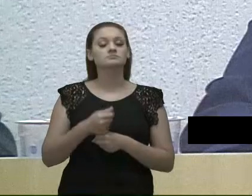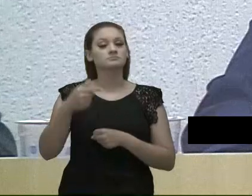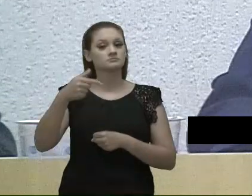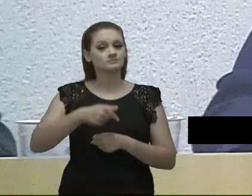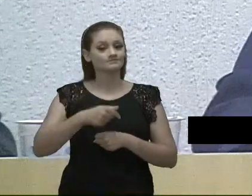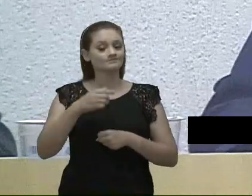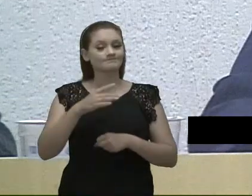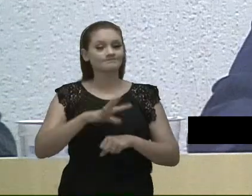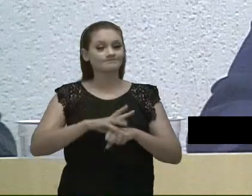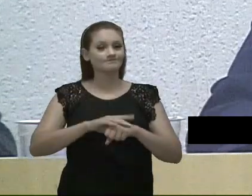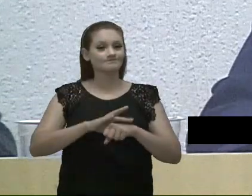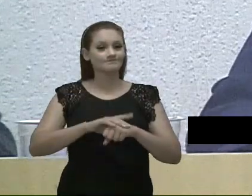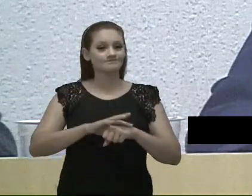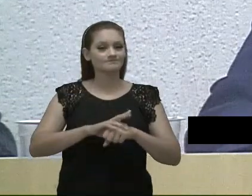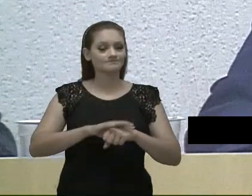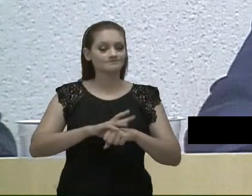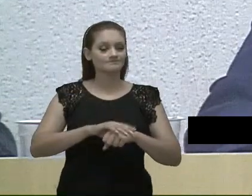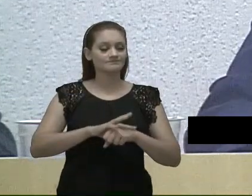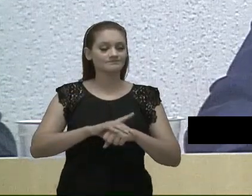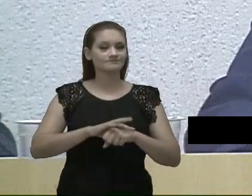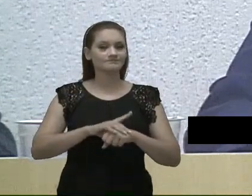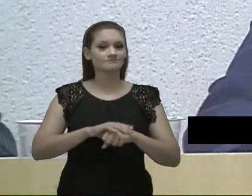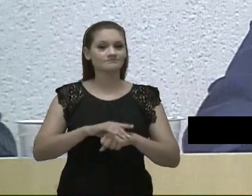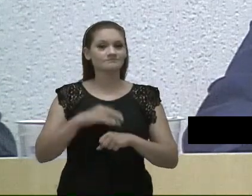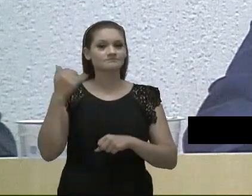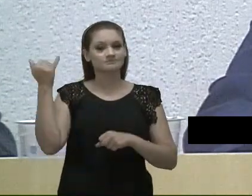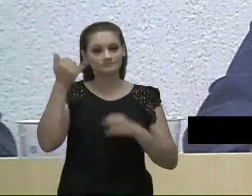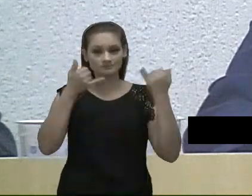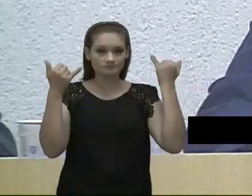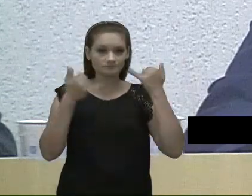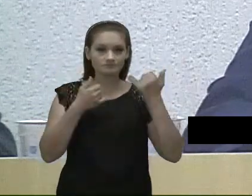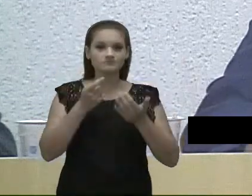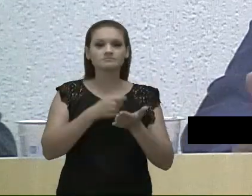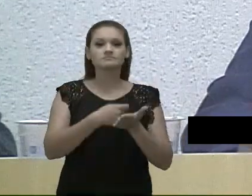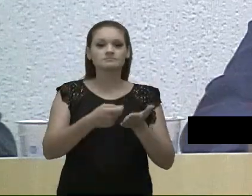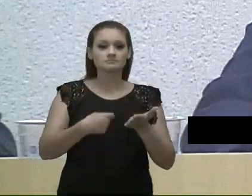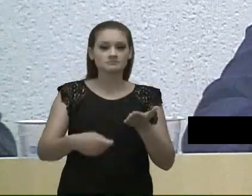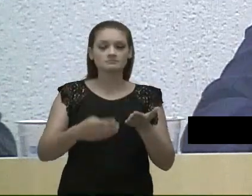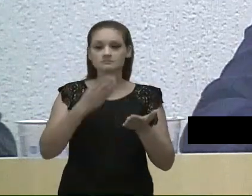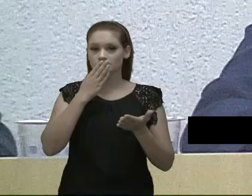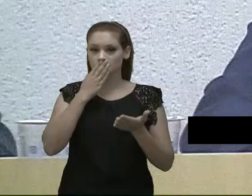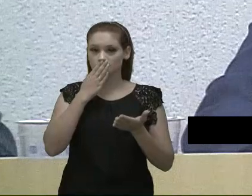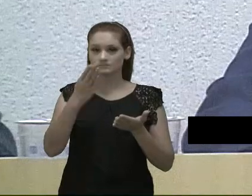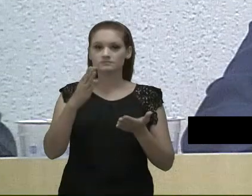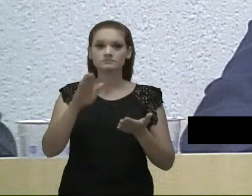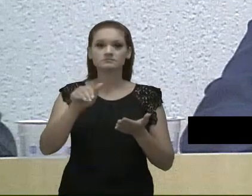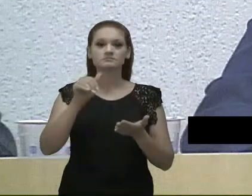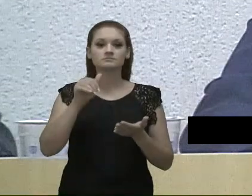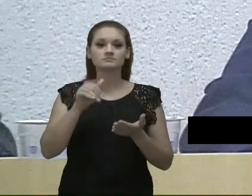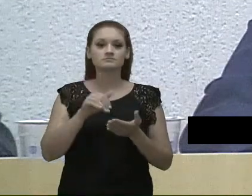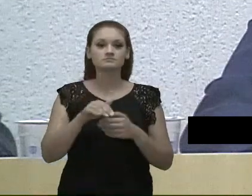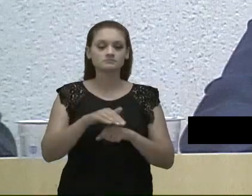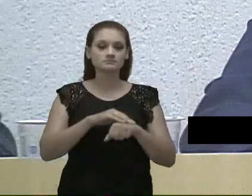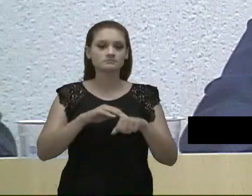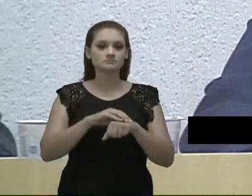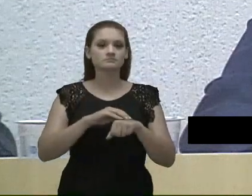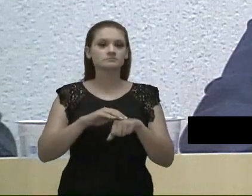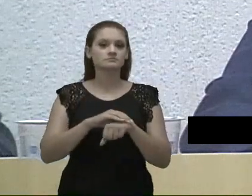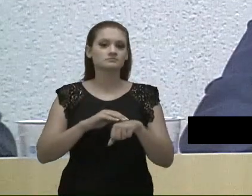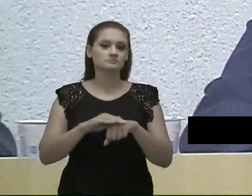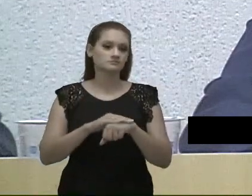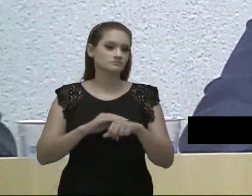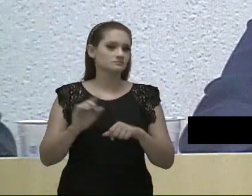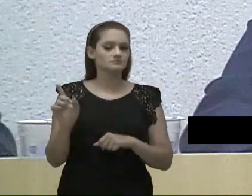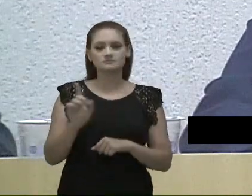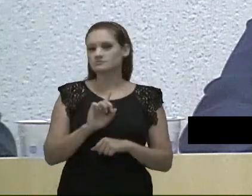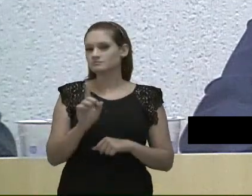de saúde, com várias debilidades, e ela informou por escrito, e ela pediu, ela chamou, conversou, e